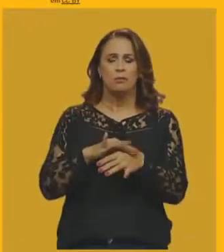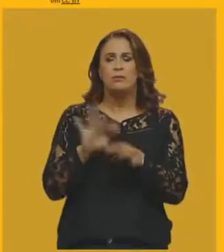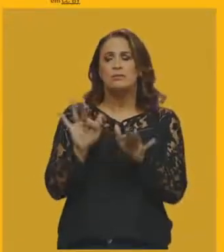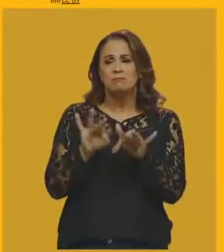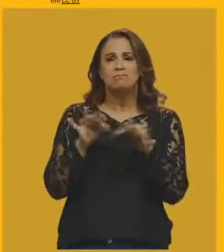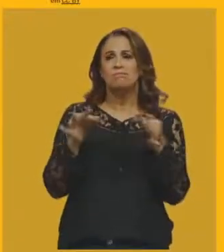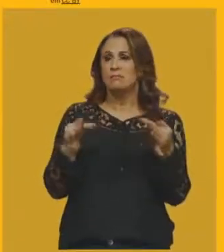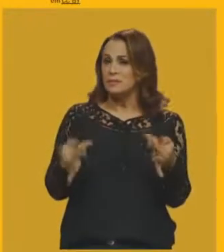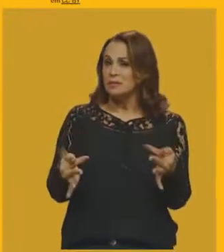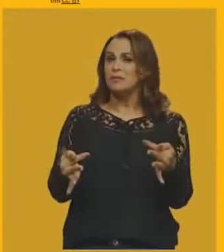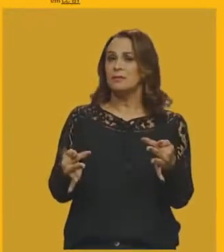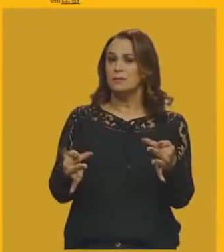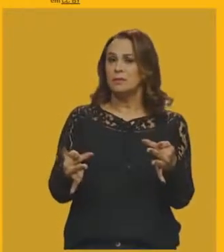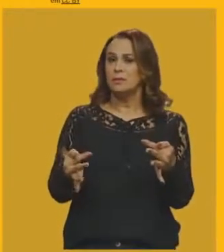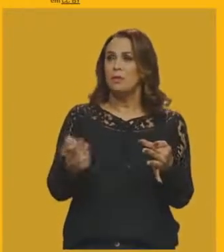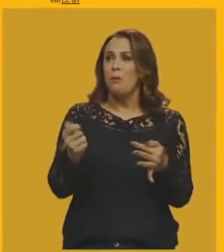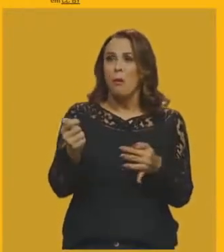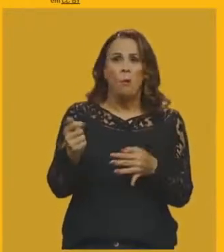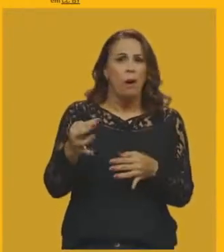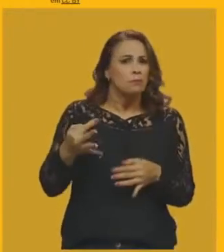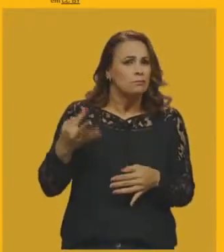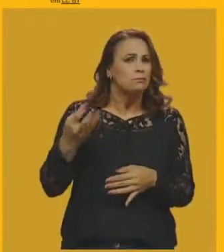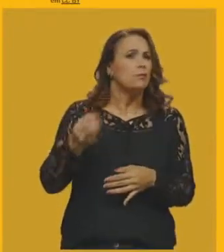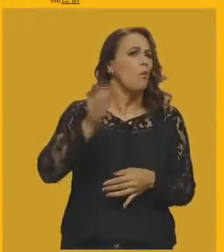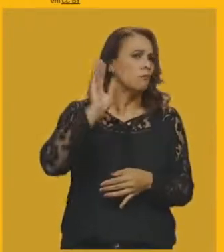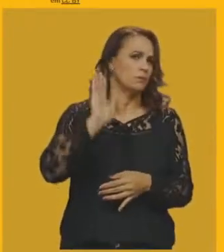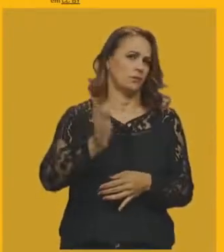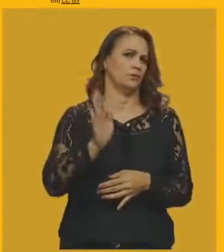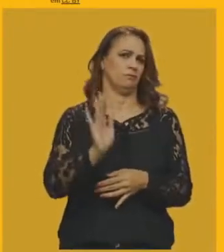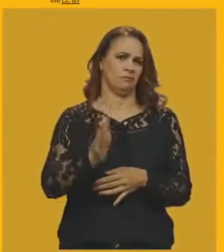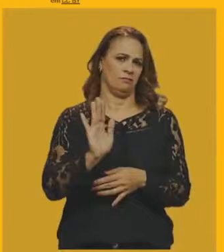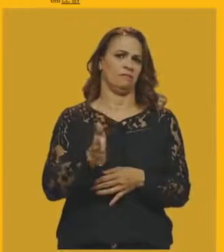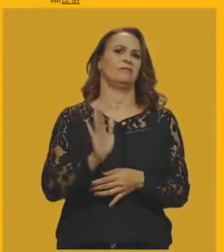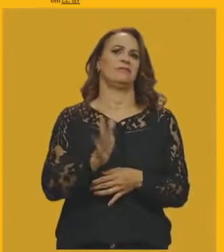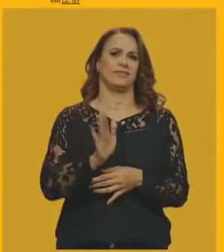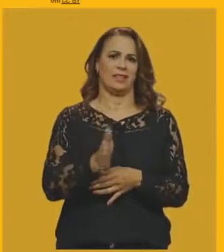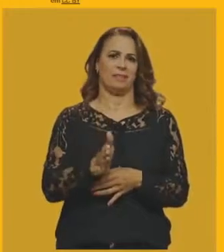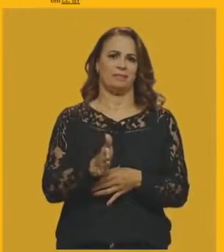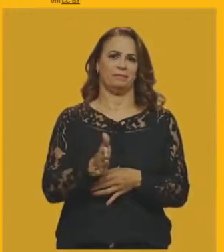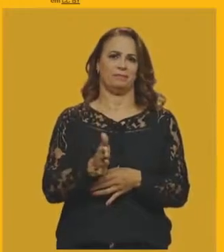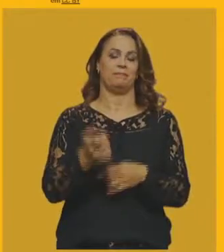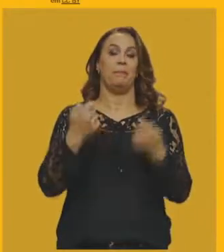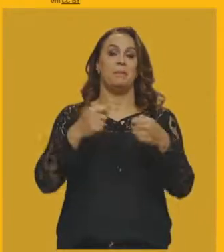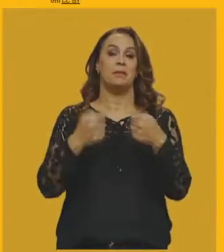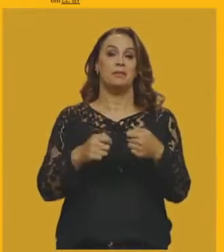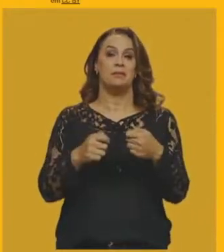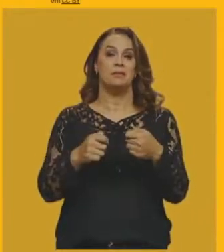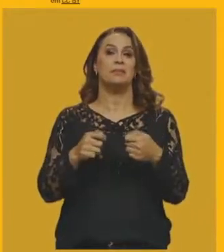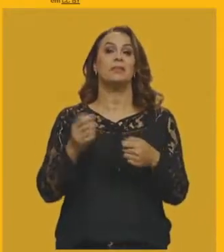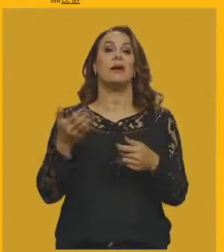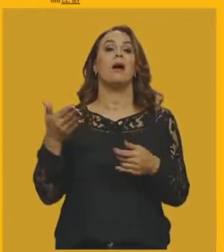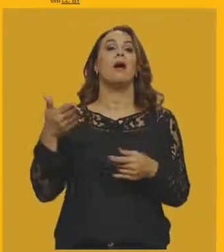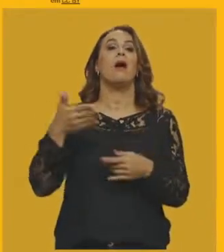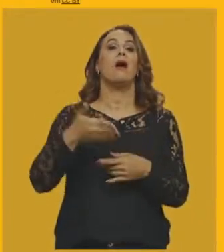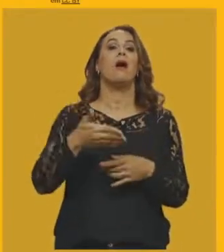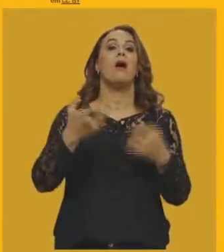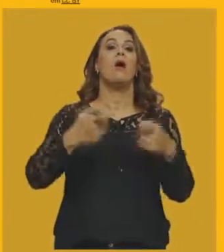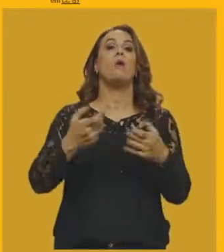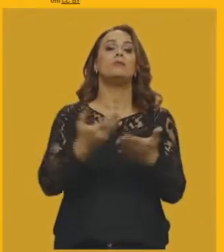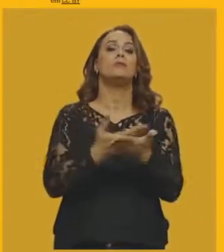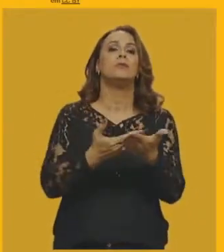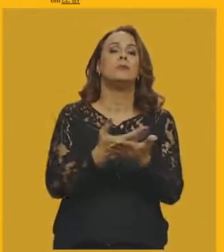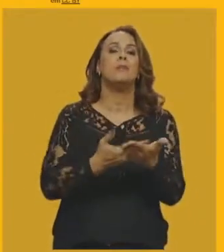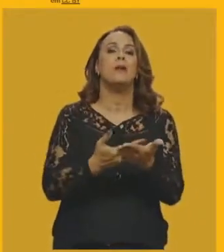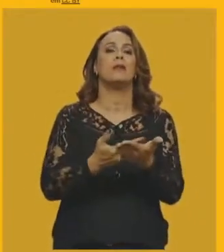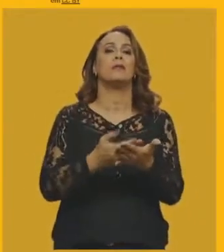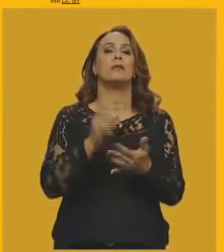tivemos. Quando você pega a cárie dentária, tem que ir ao dentista, para ele fazer o tratamento do